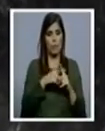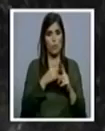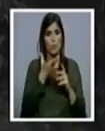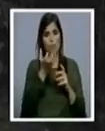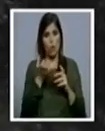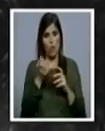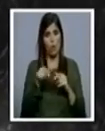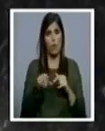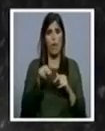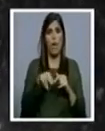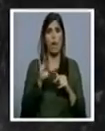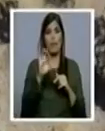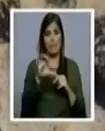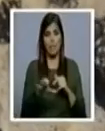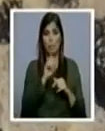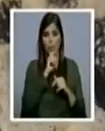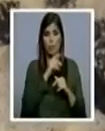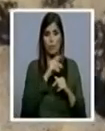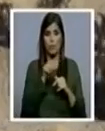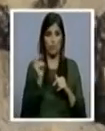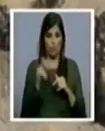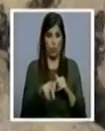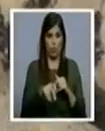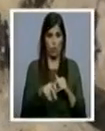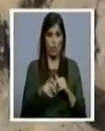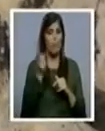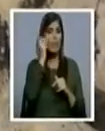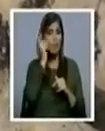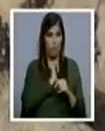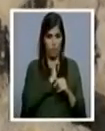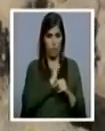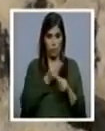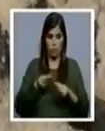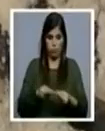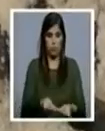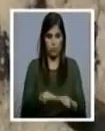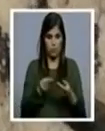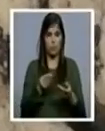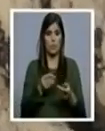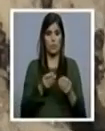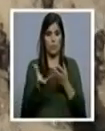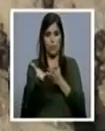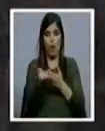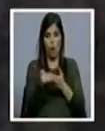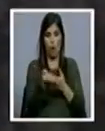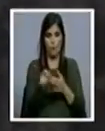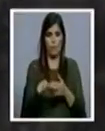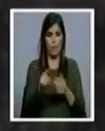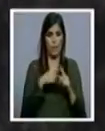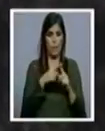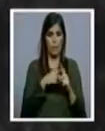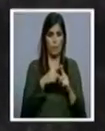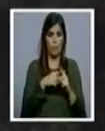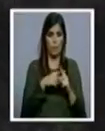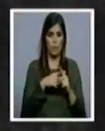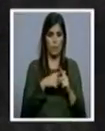comunica por NFC, portanto nós podemos chegar aqui com o telemóvel e comunicar com o registrador de